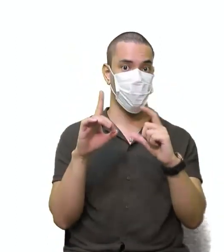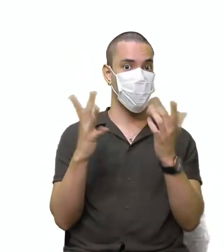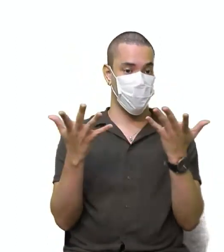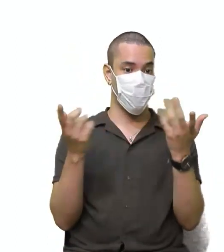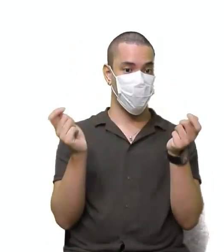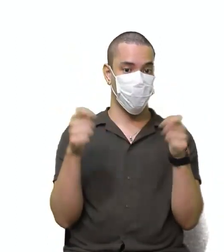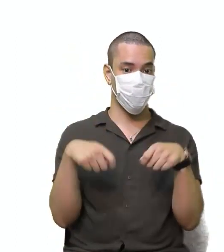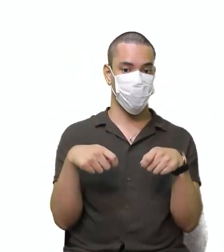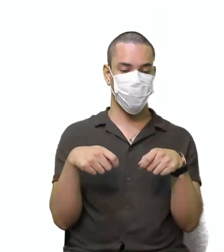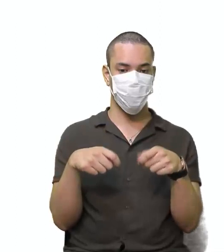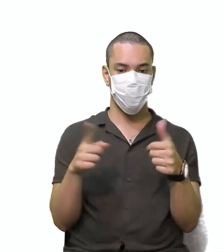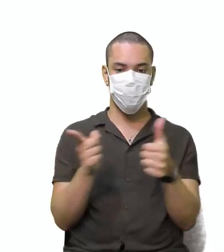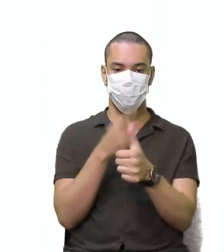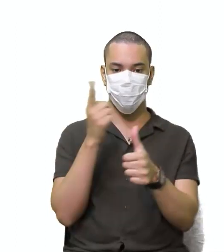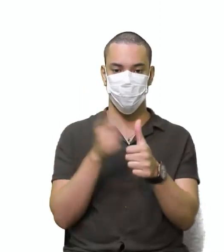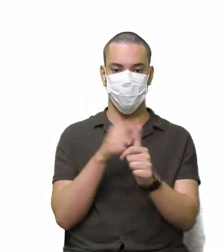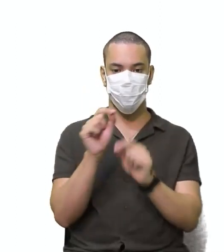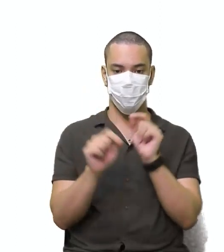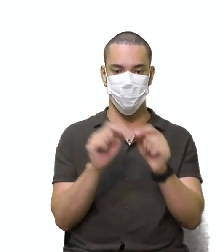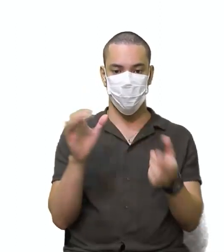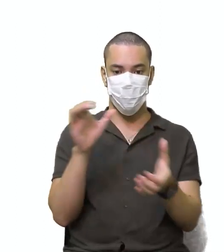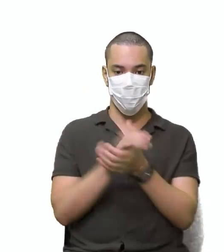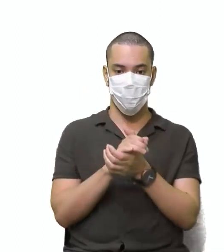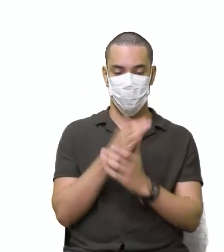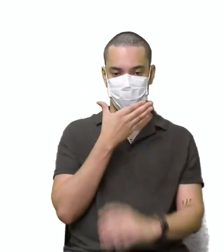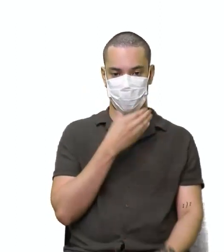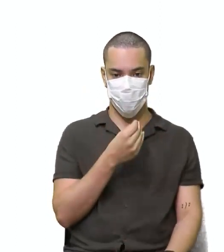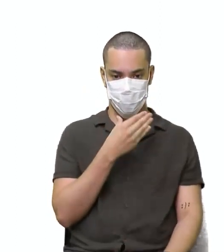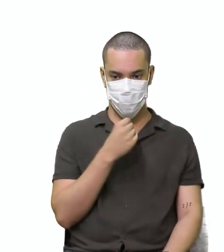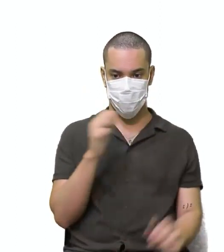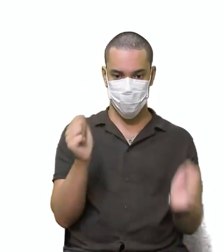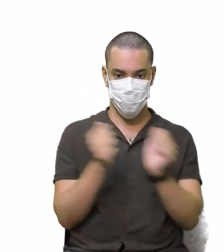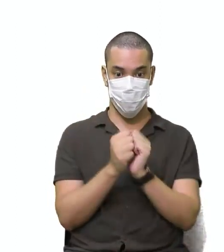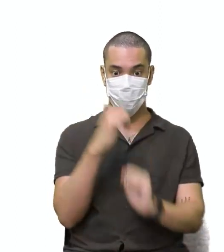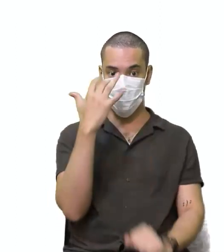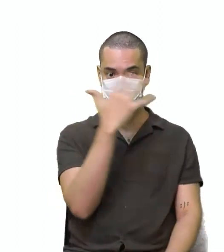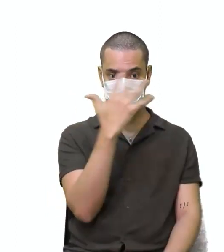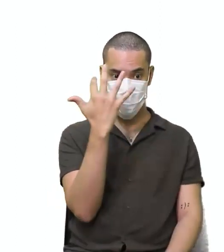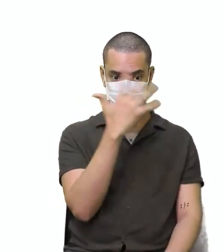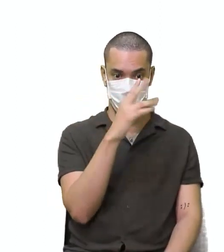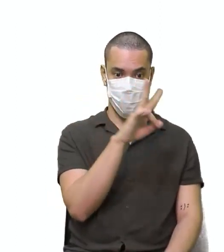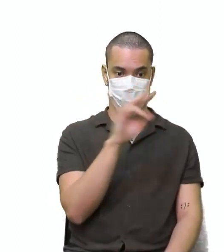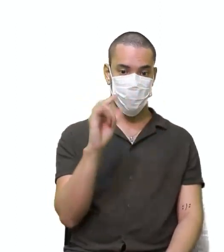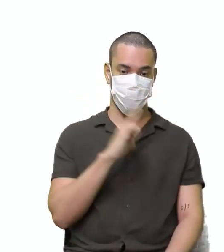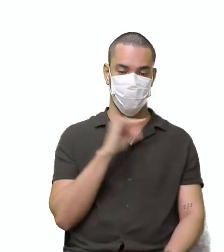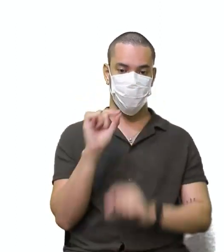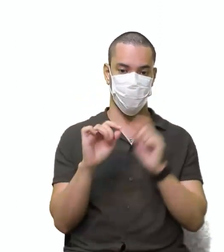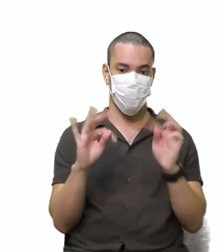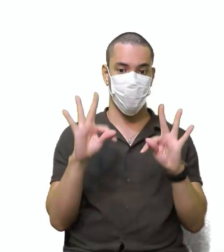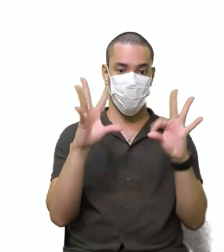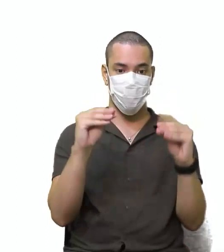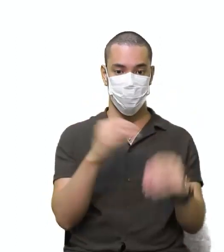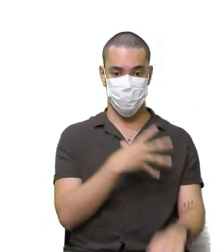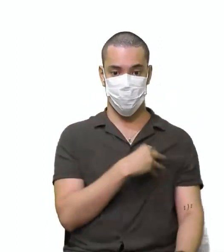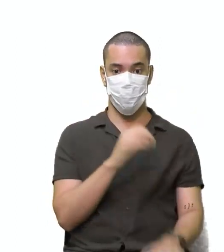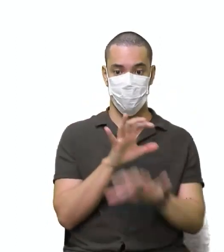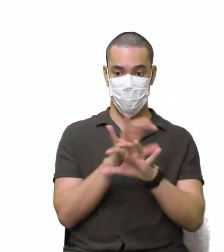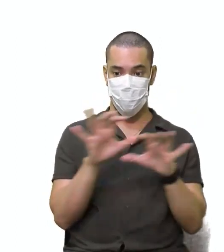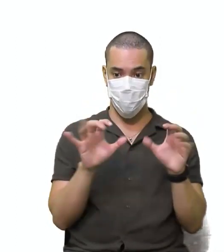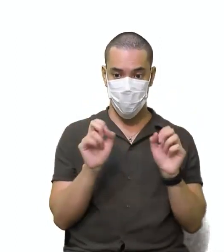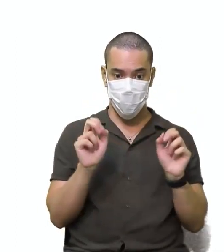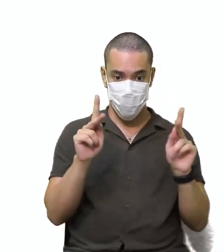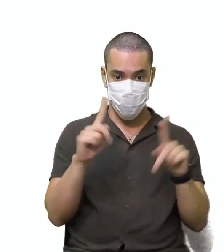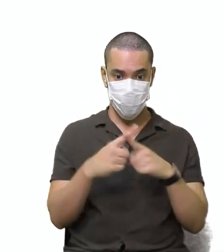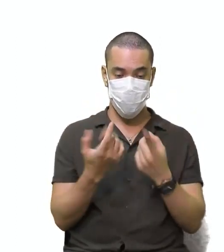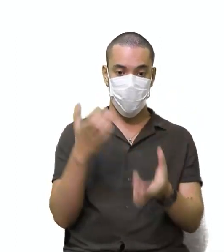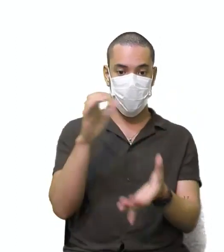No primeiro caso, se ela se casar com um homem daltônico, ela vai ter todos os filhos daltônicos. Ok. Se ela se